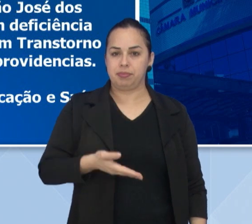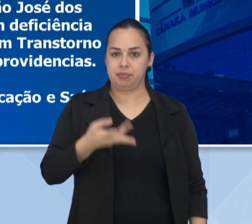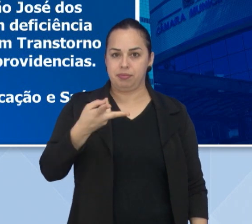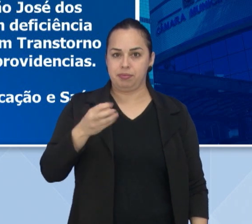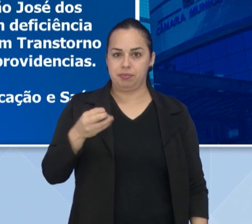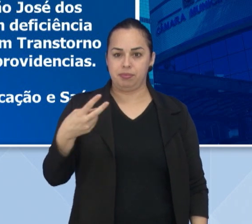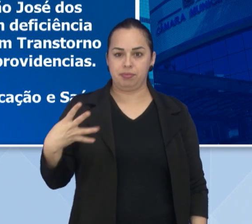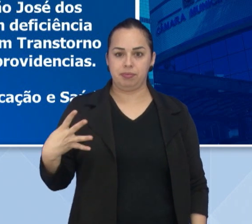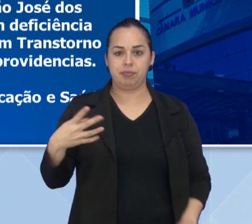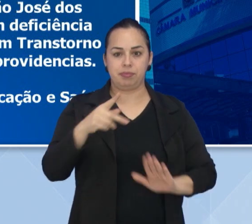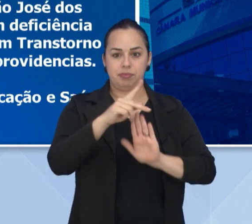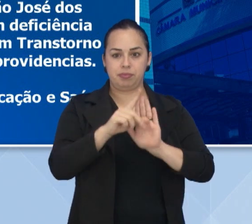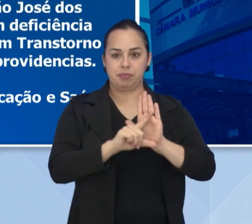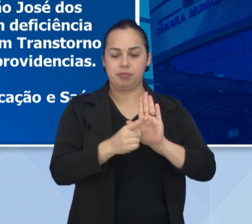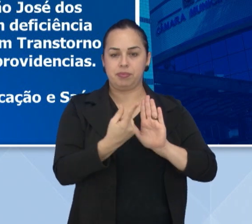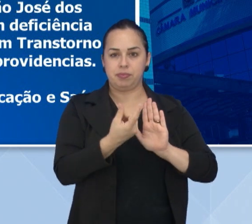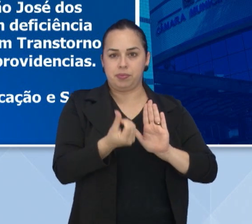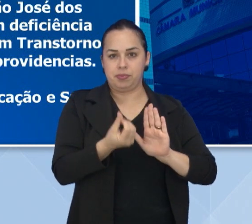6805/2024, projeto de lei número